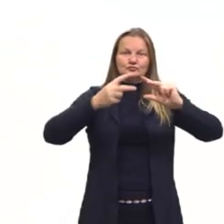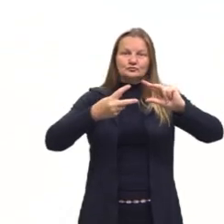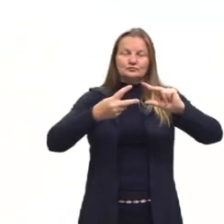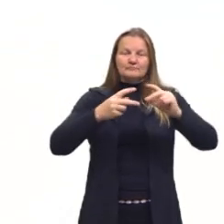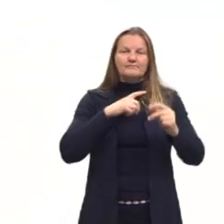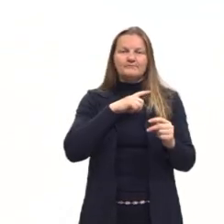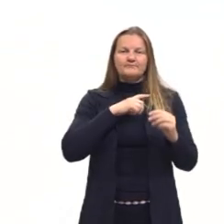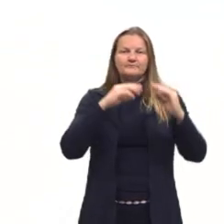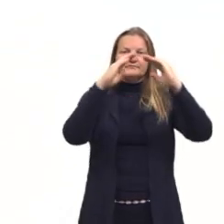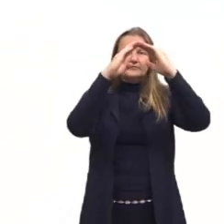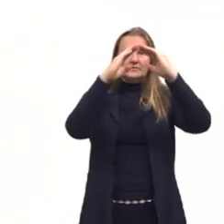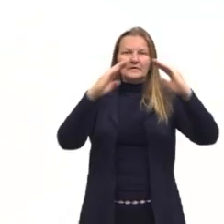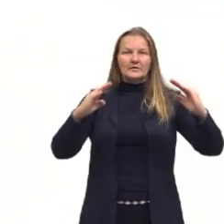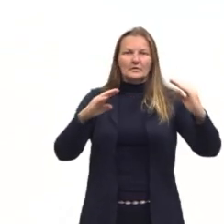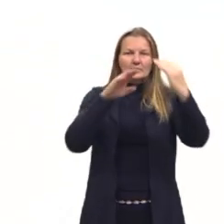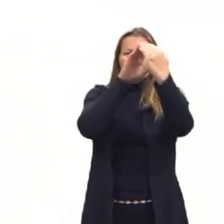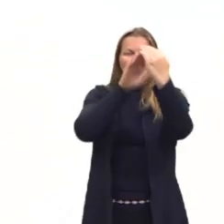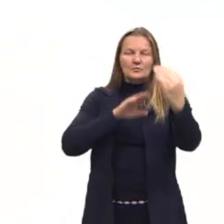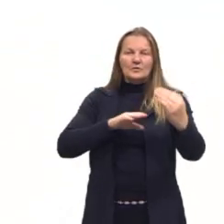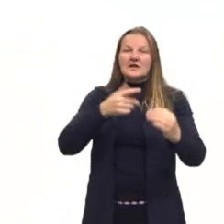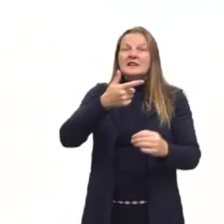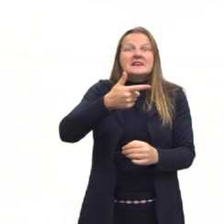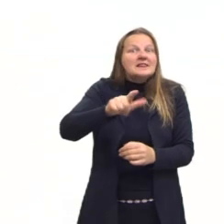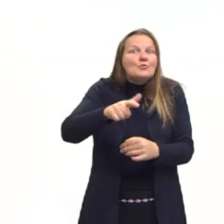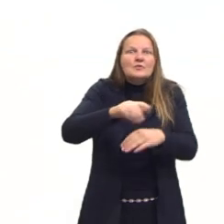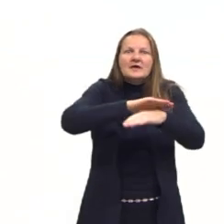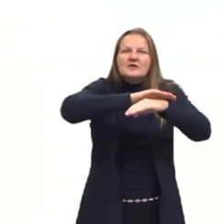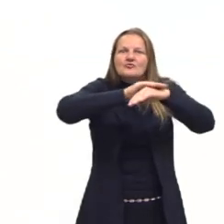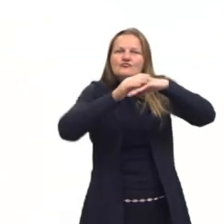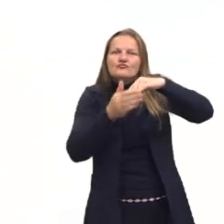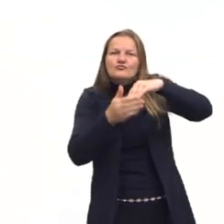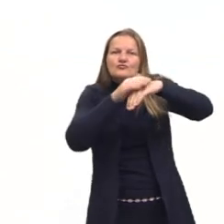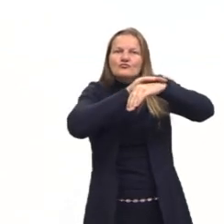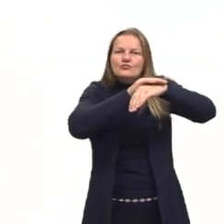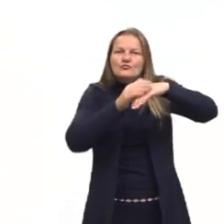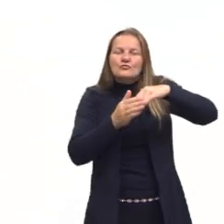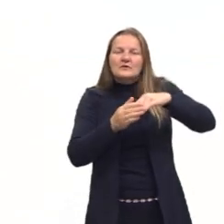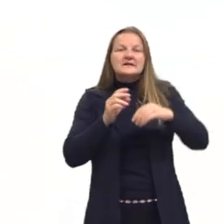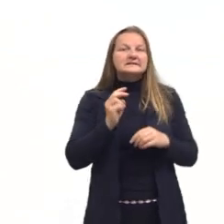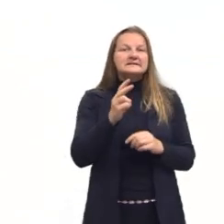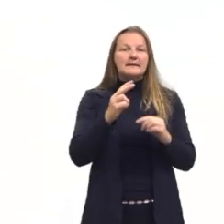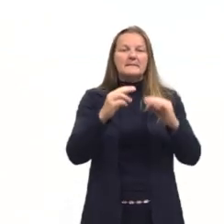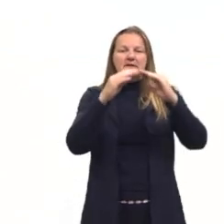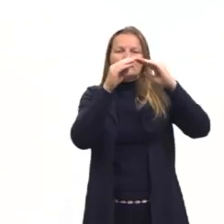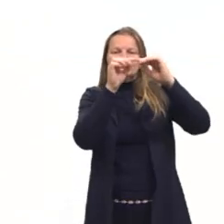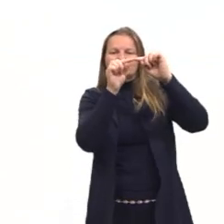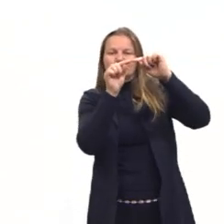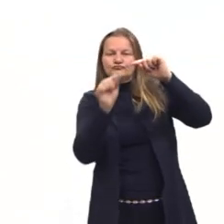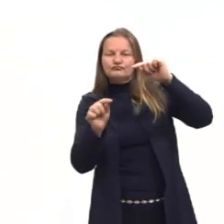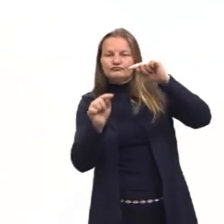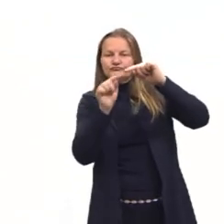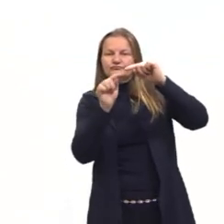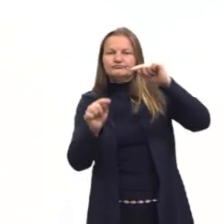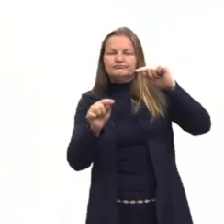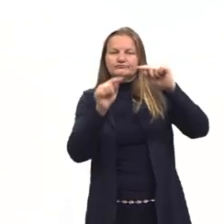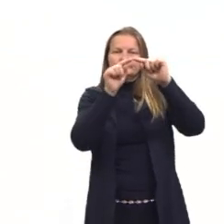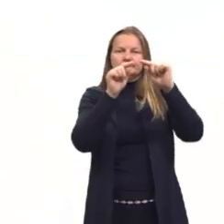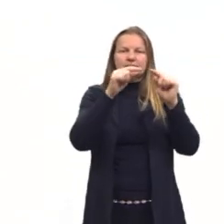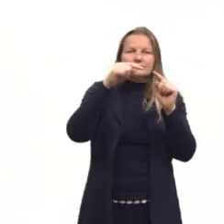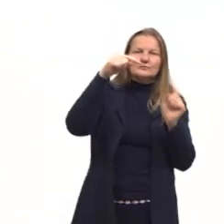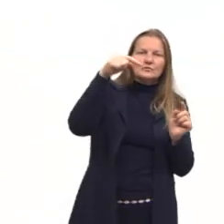seja ela não possui superfície curva ela sempre tem uma ponta em cima dela de onde partem